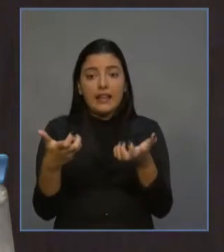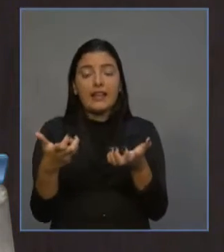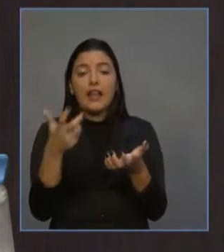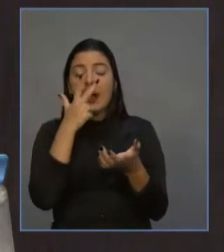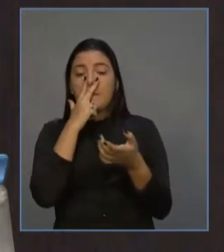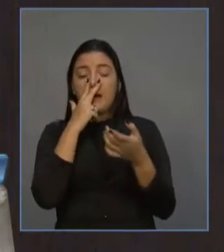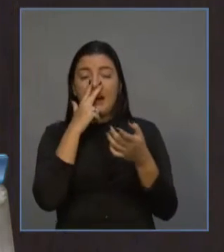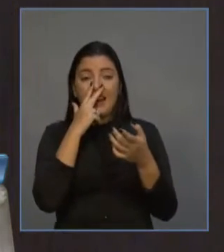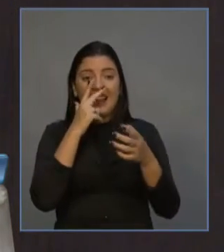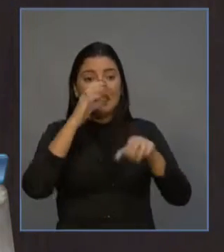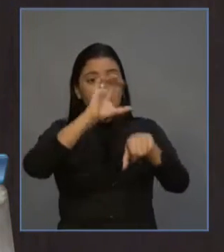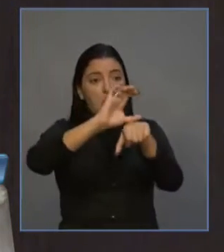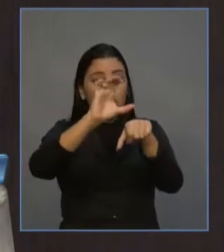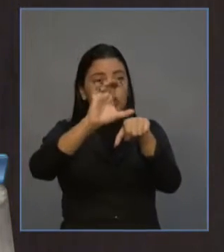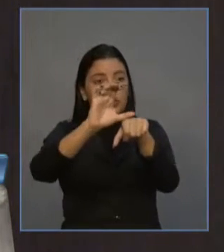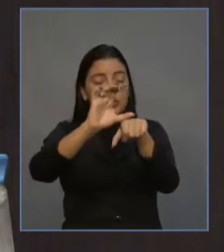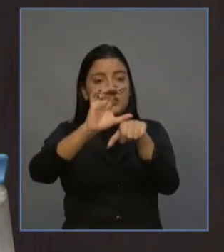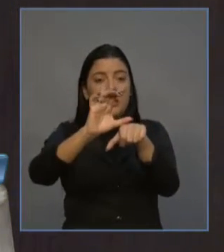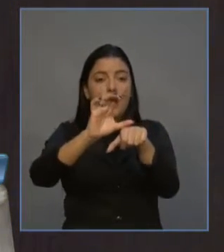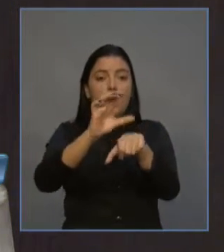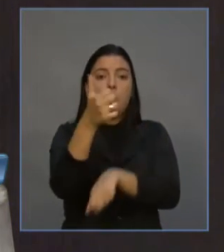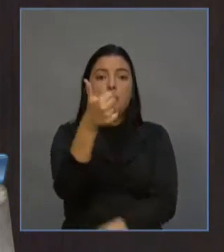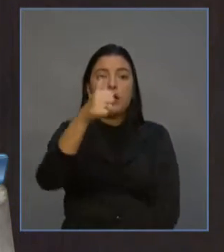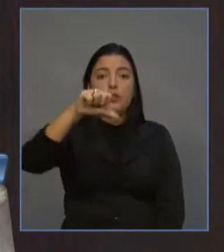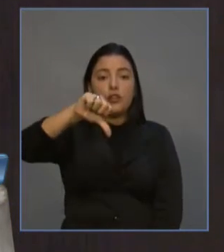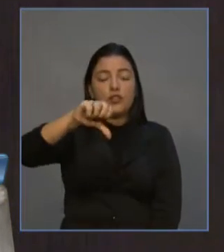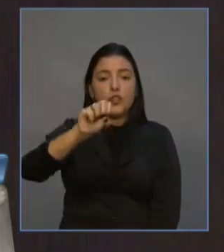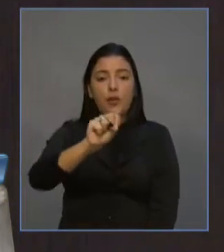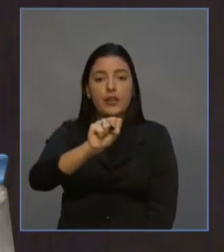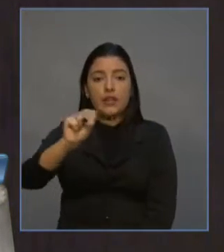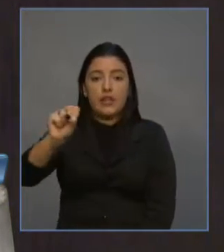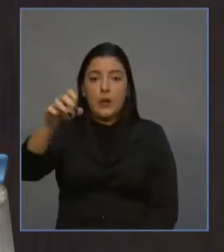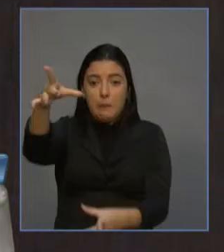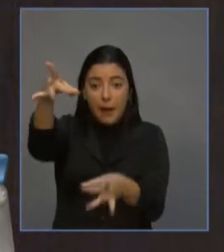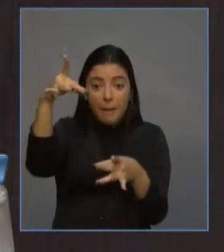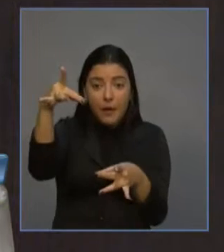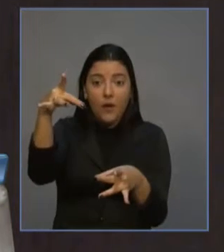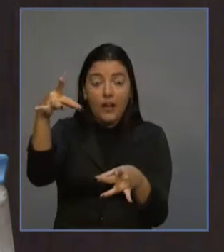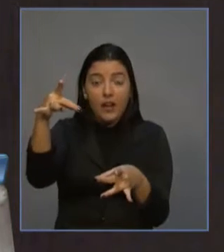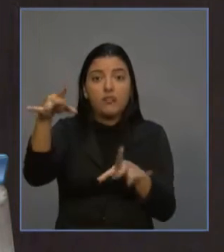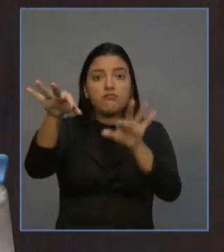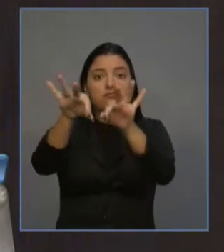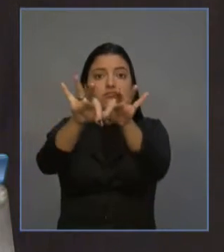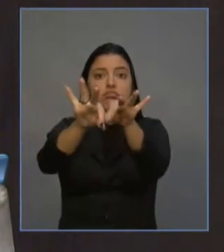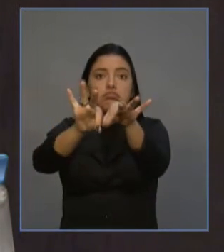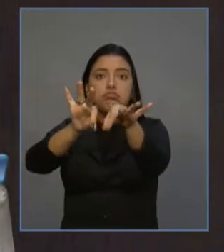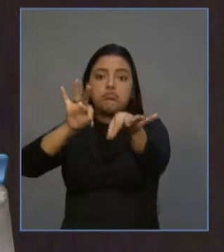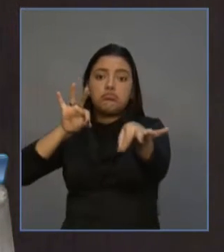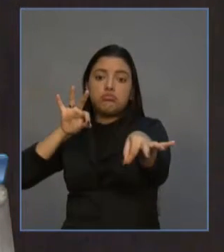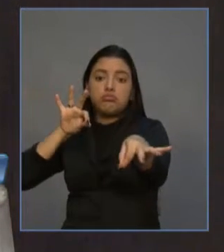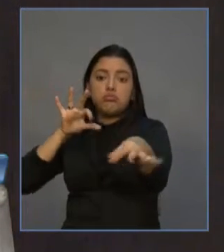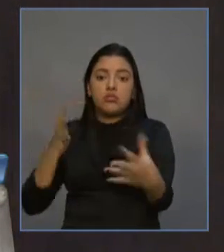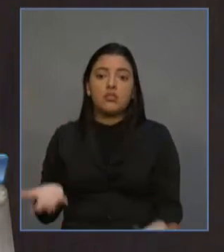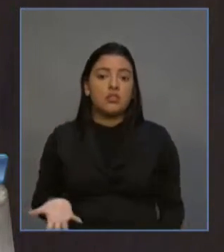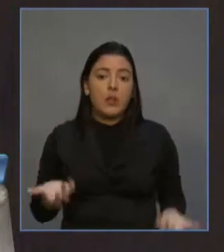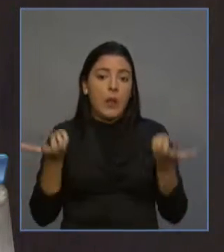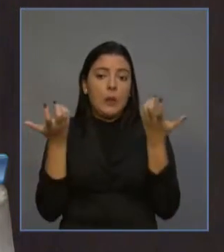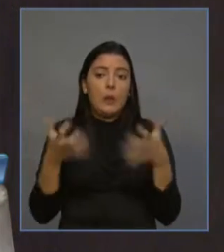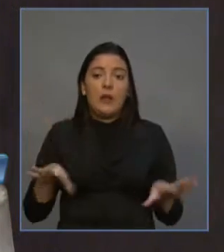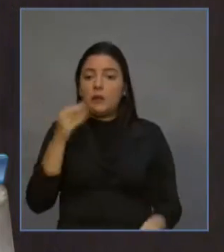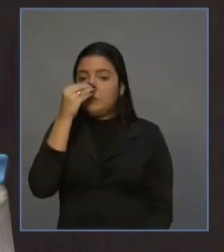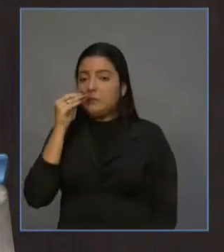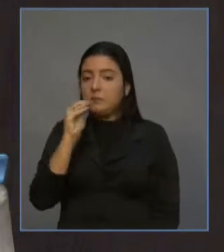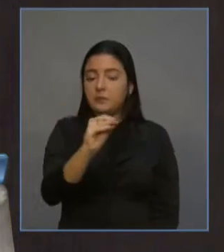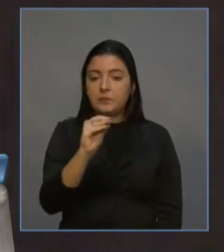projeto da Constituição de 88, que foi conquistado a duras penas, década após década, pelos movimentos